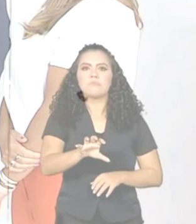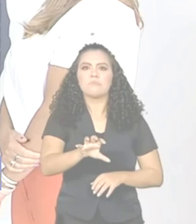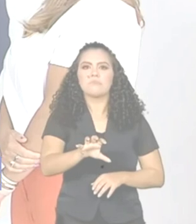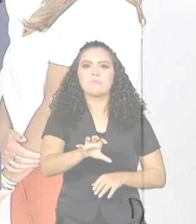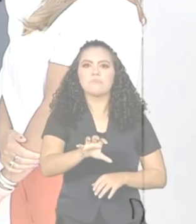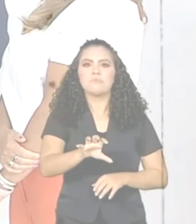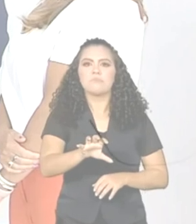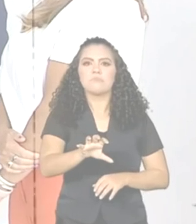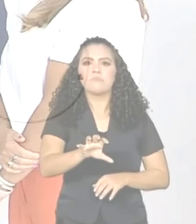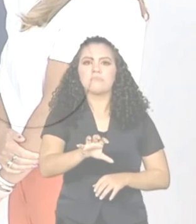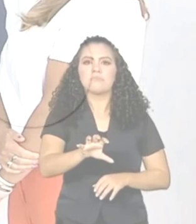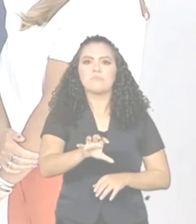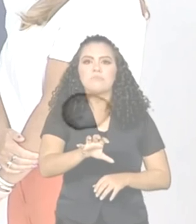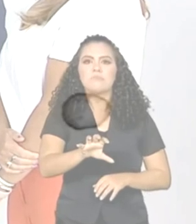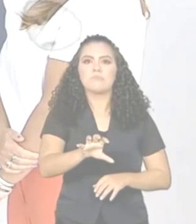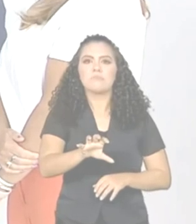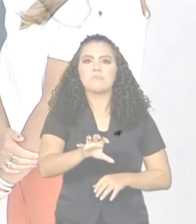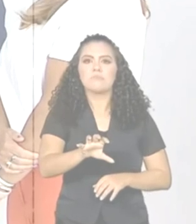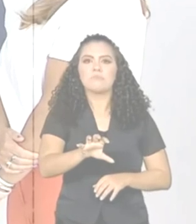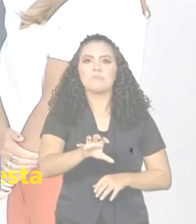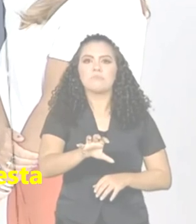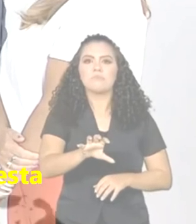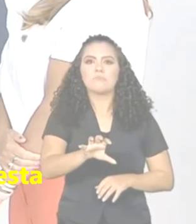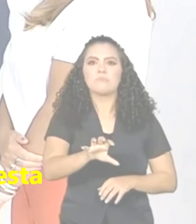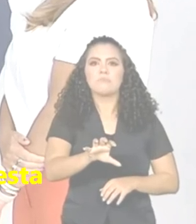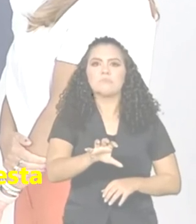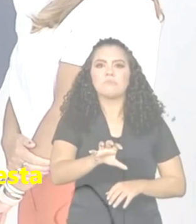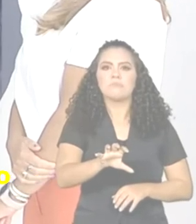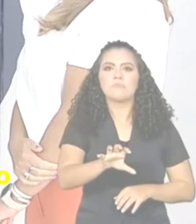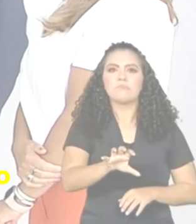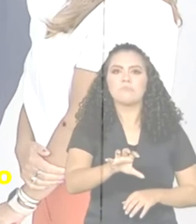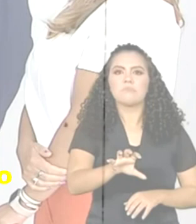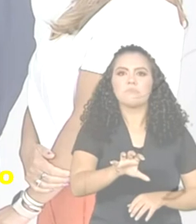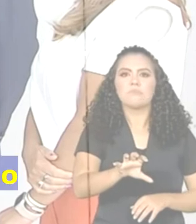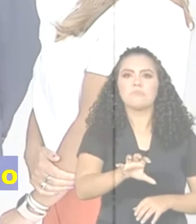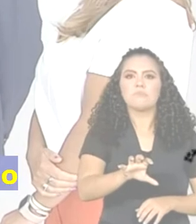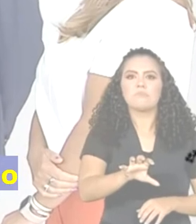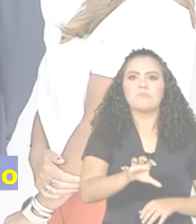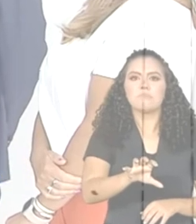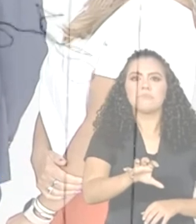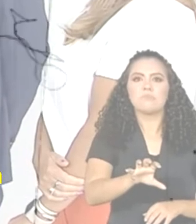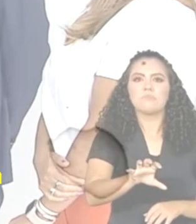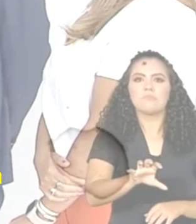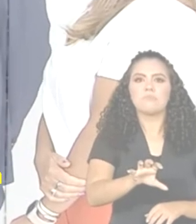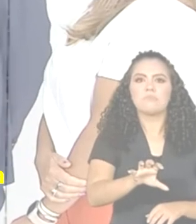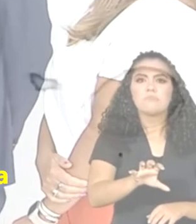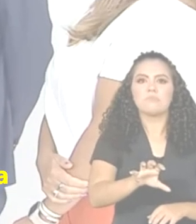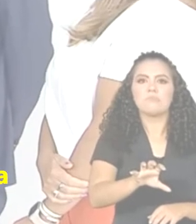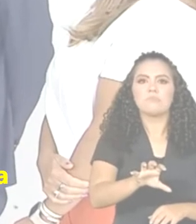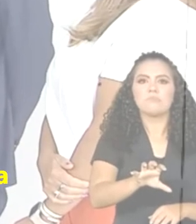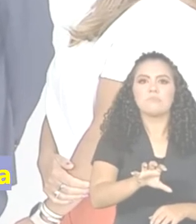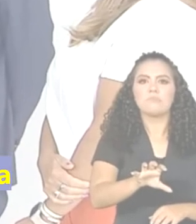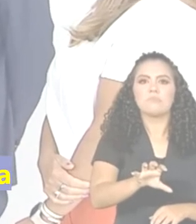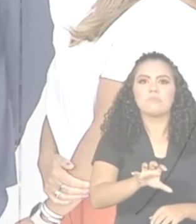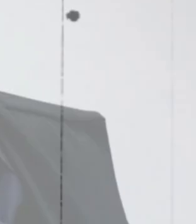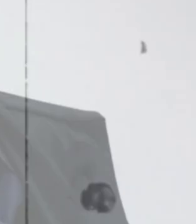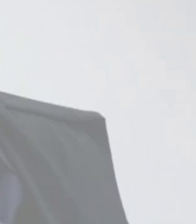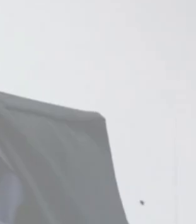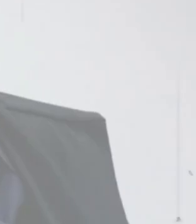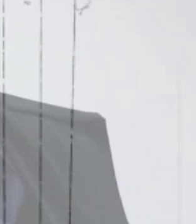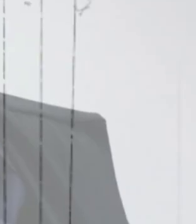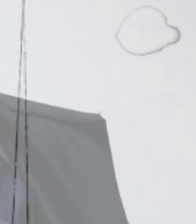nova reunião nesta quarta e uma terceira nesta quinta. Na noite de quarta, o blog da Júlia do Ailebino G1